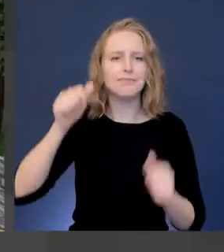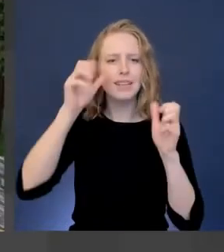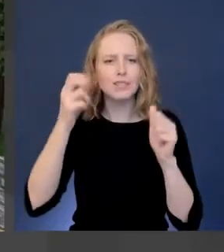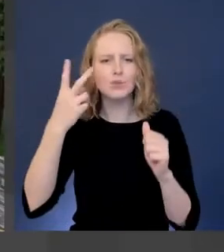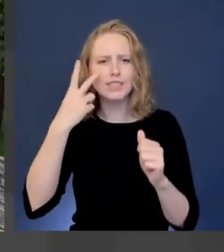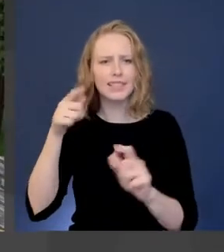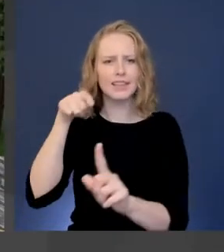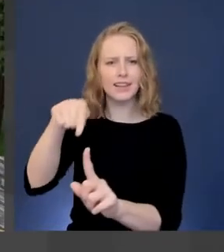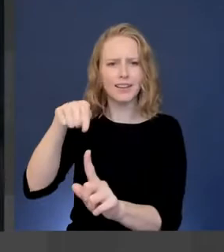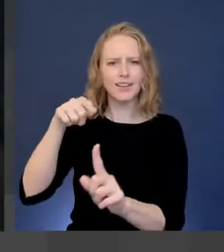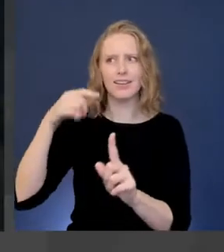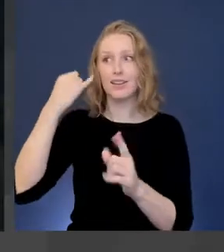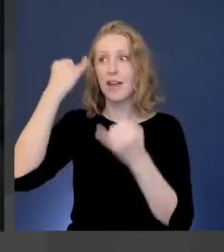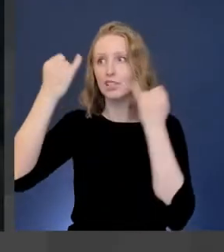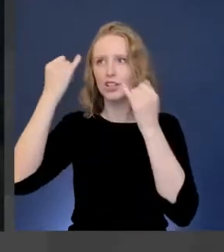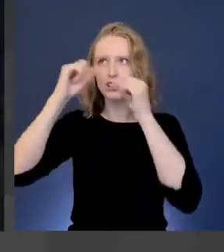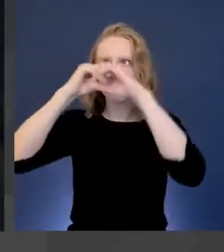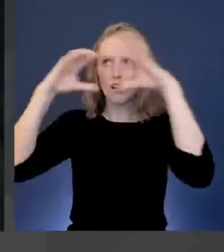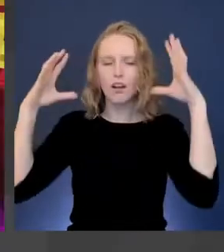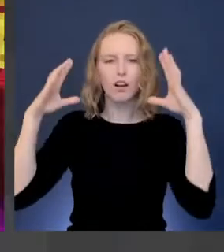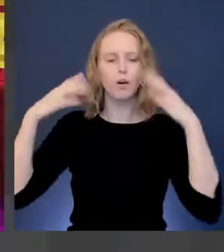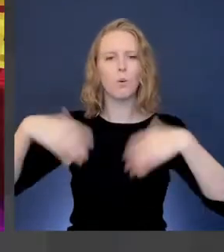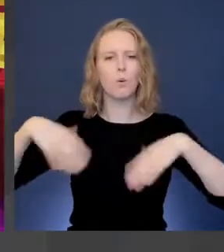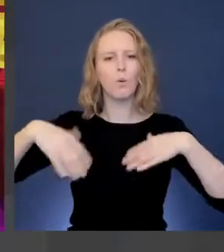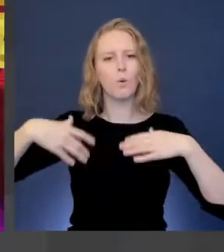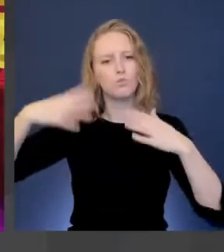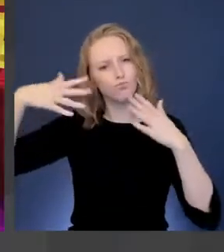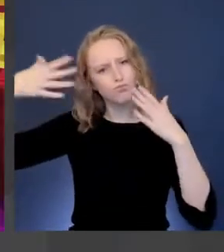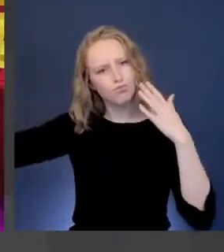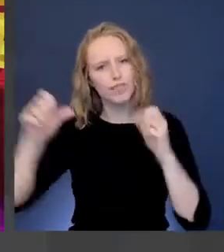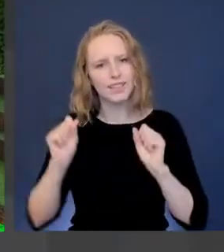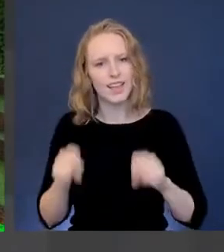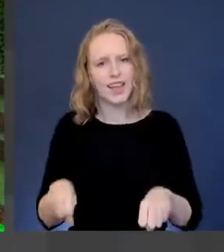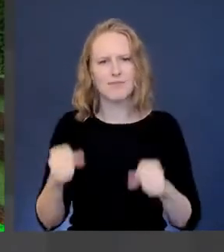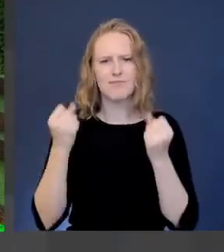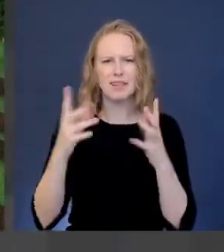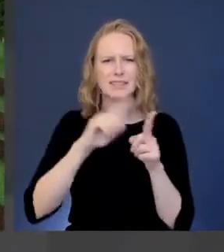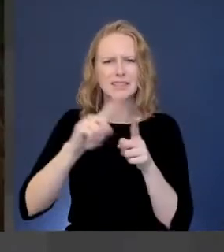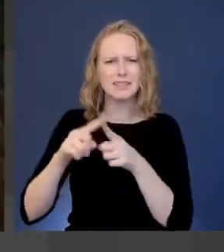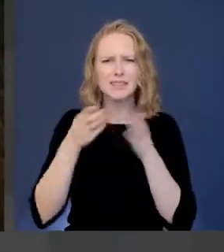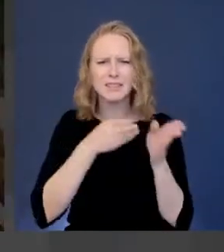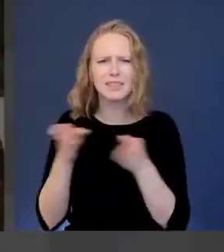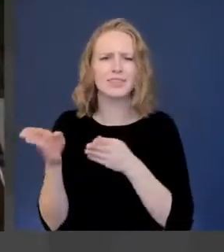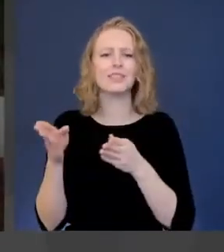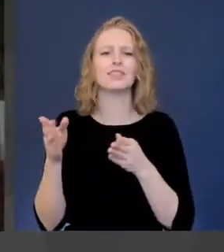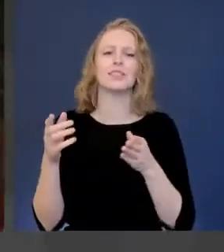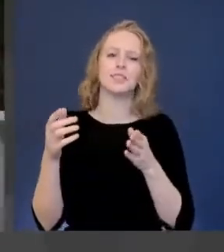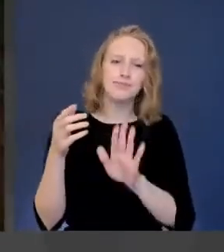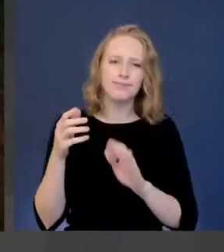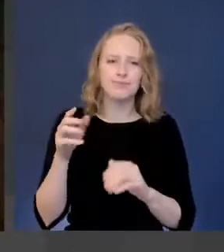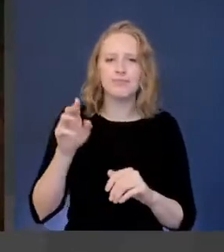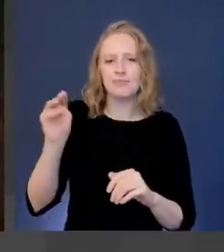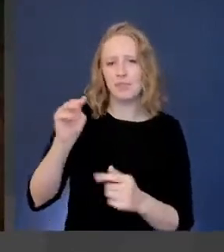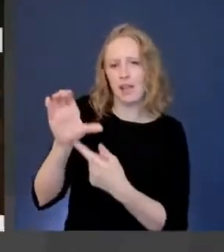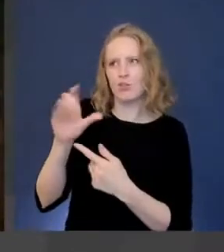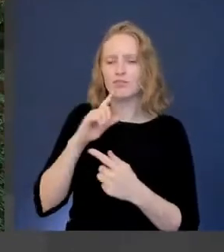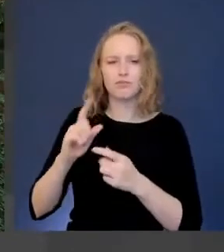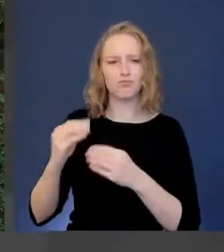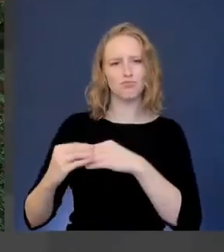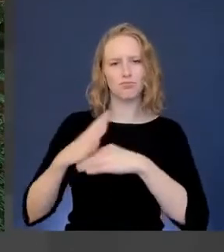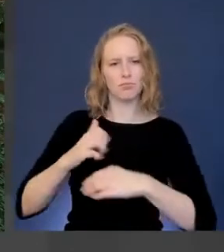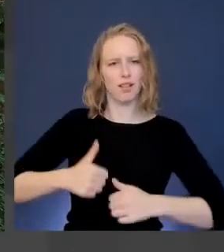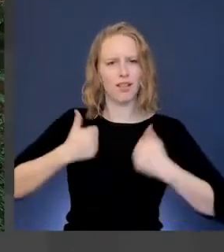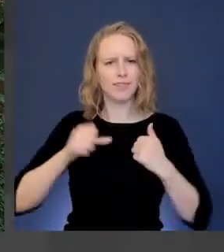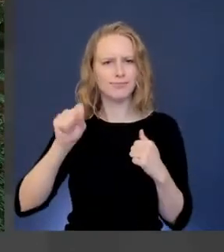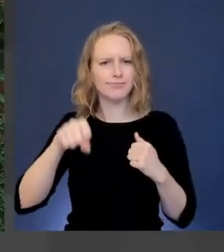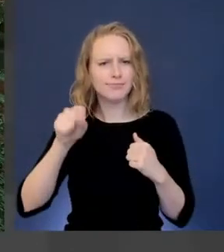imaginação de formas absurdas. De muitas formas diferentes e nos liberta junto com isso. E a forma que eu tenho certeza que a Minecraft mudou não só a minha vida, mas